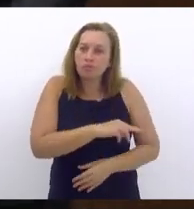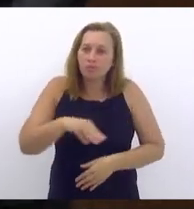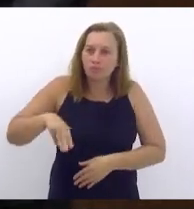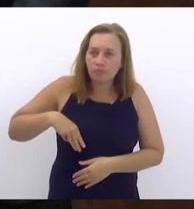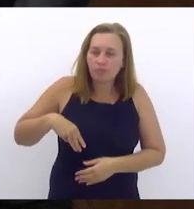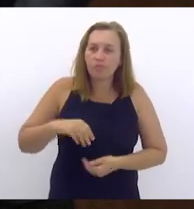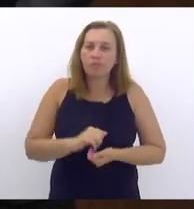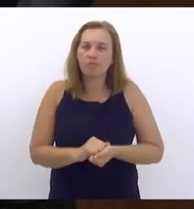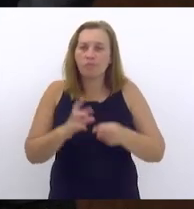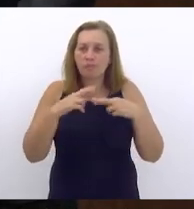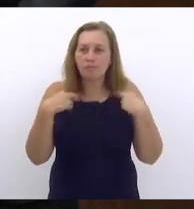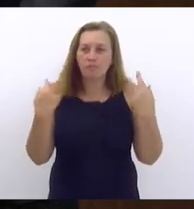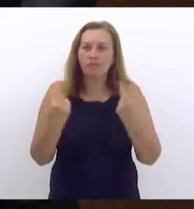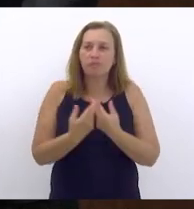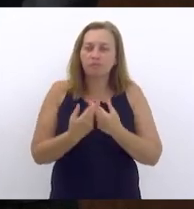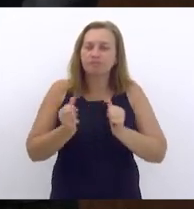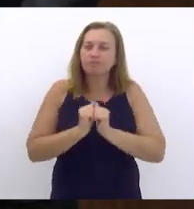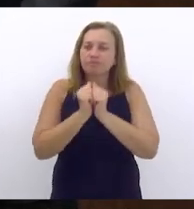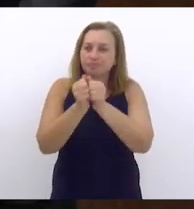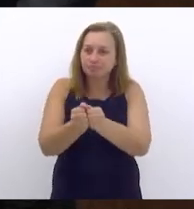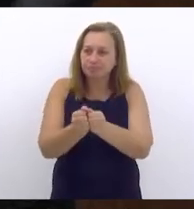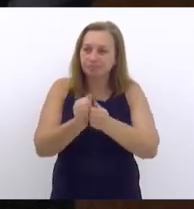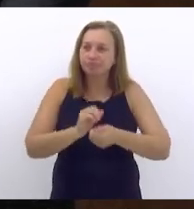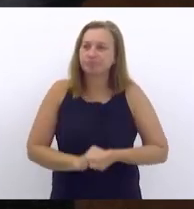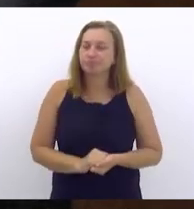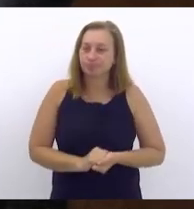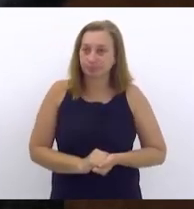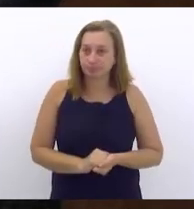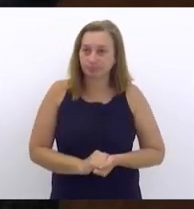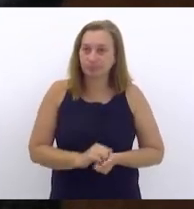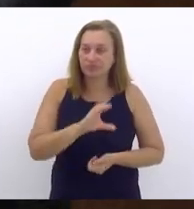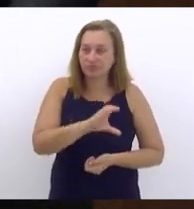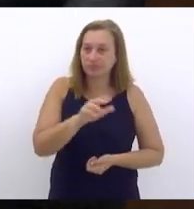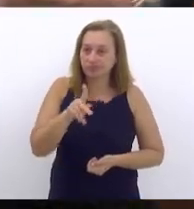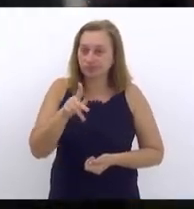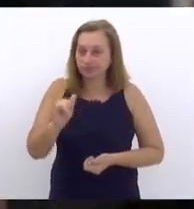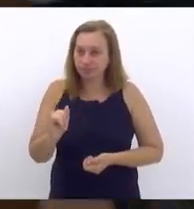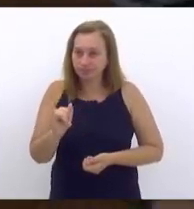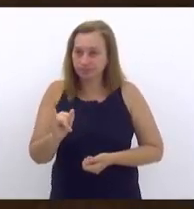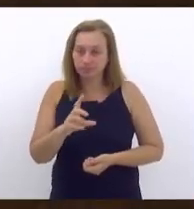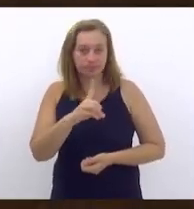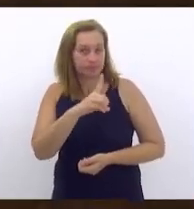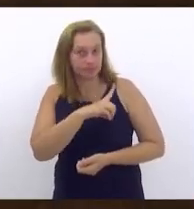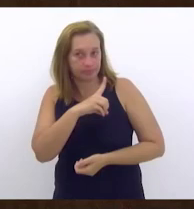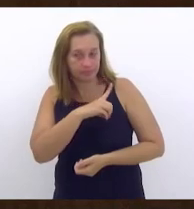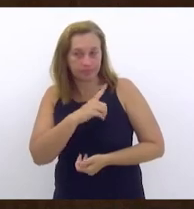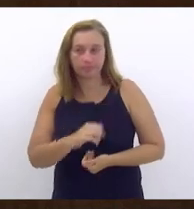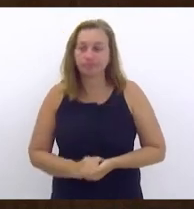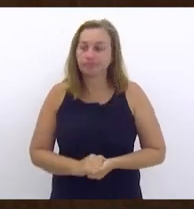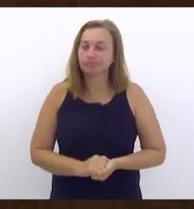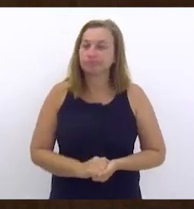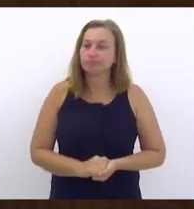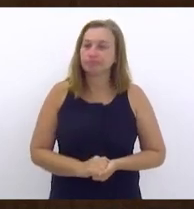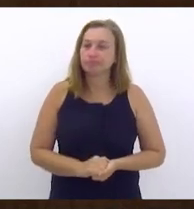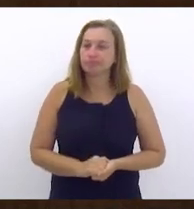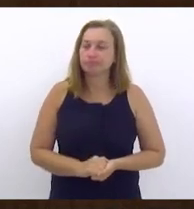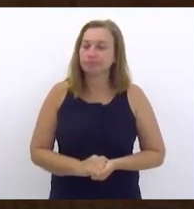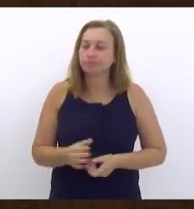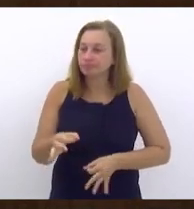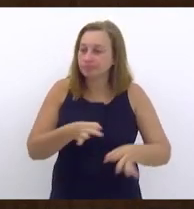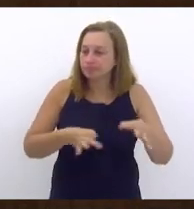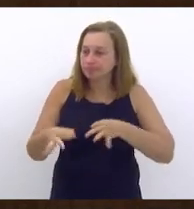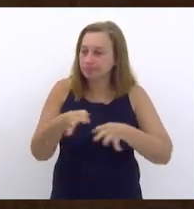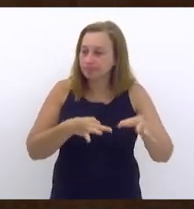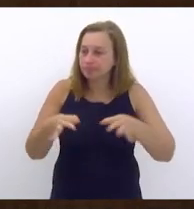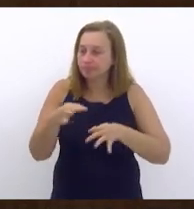se reunindo junto à CPI de Serviços Delegados, e nós estamos desbaratando uma